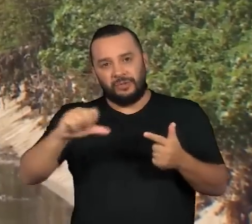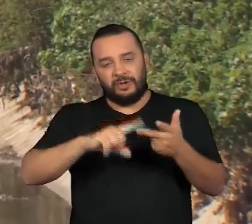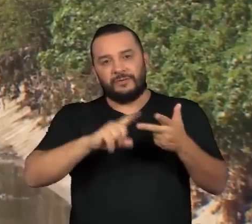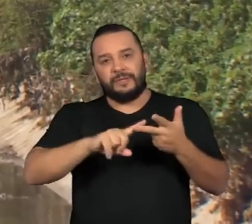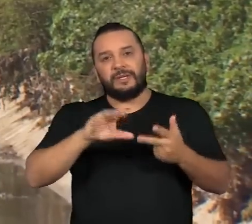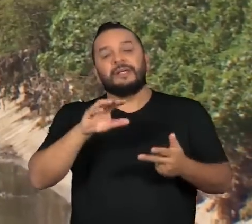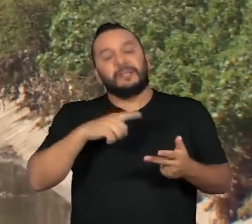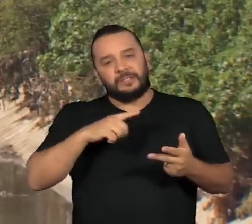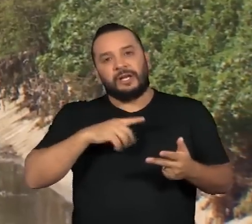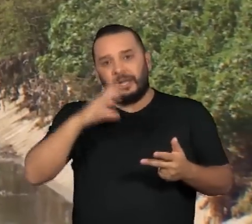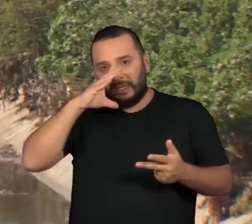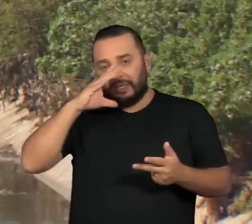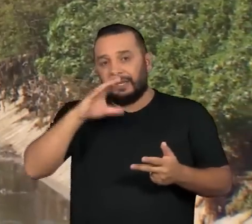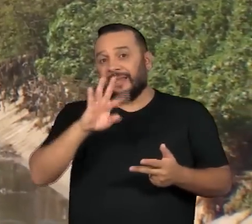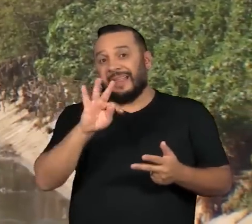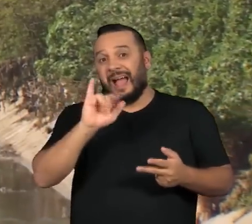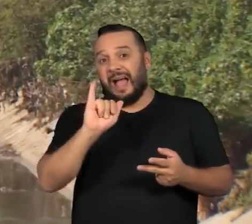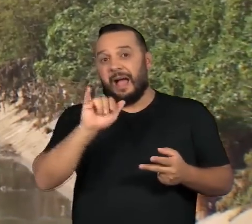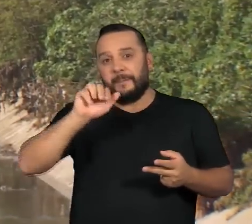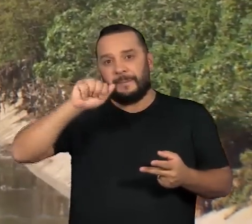Tamanduateí.